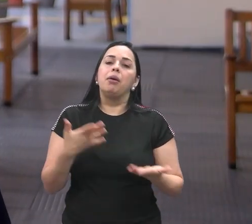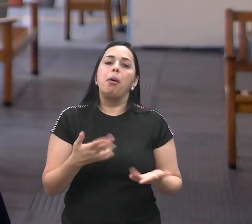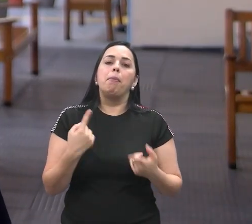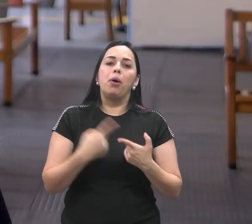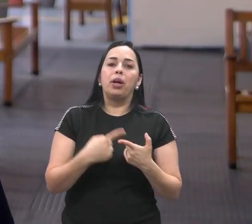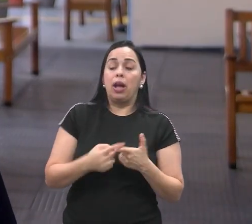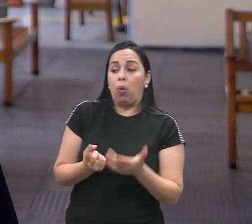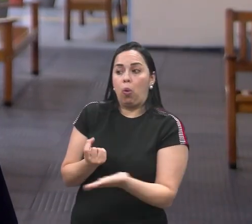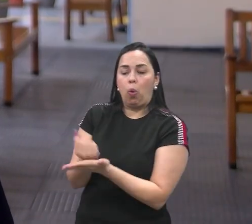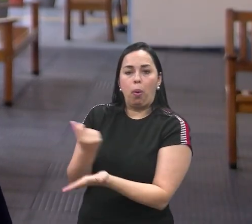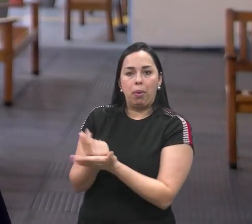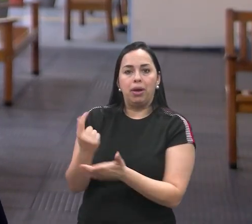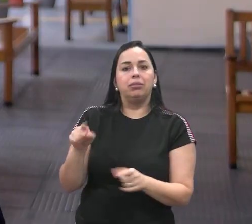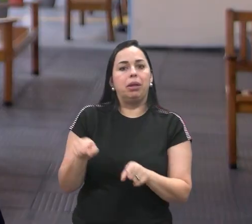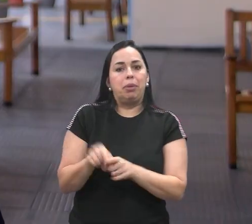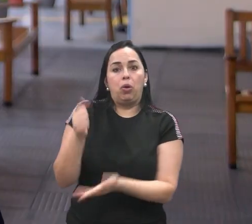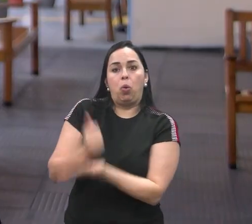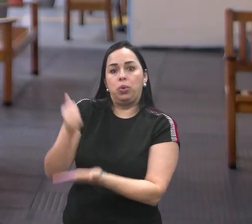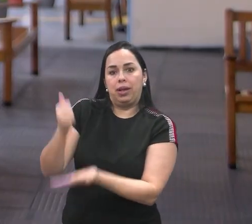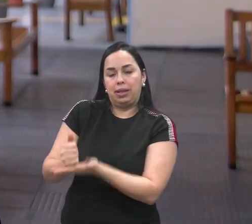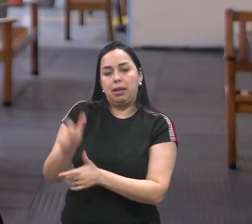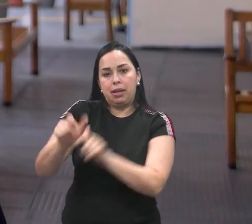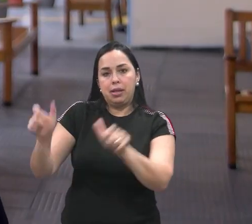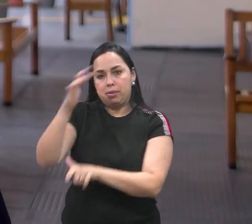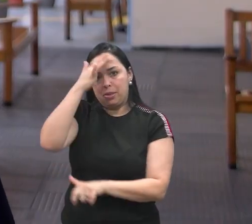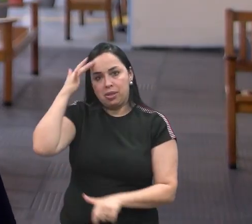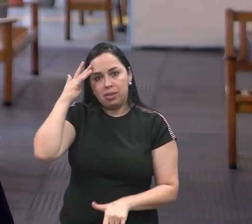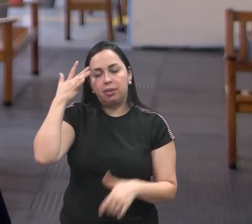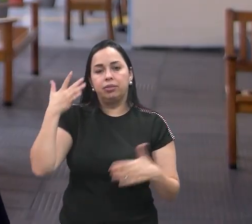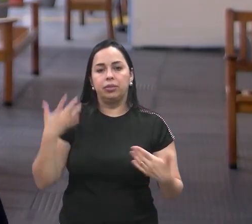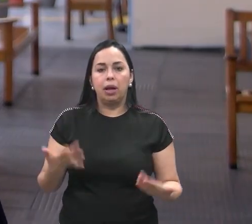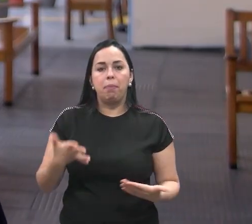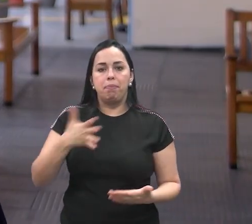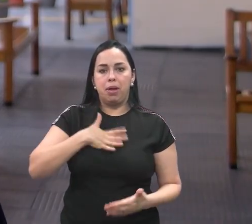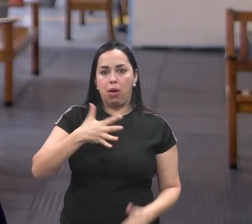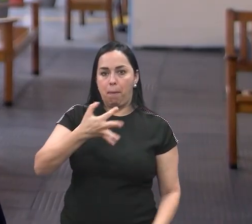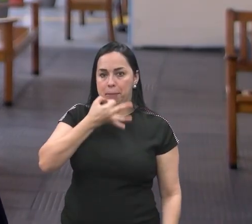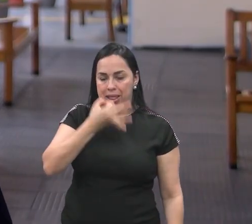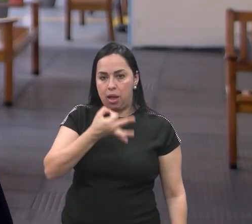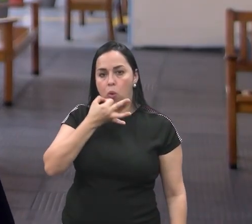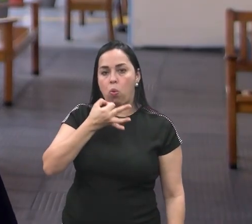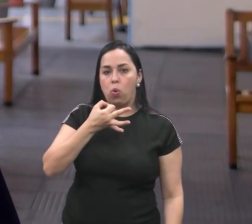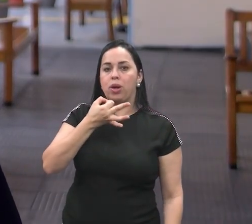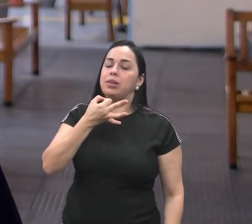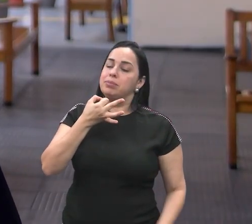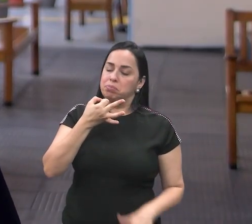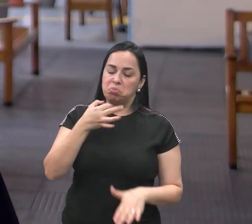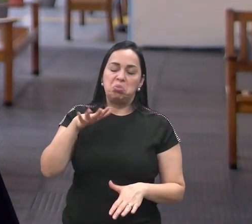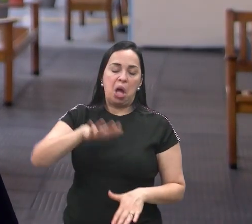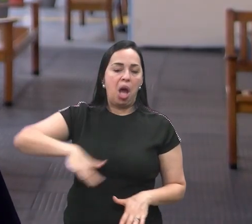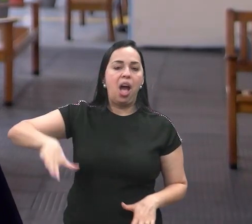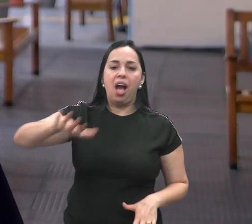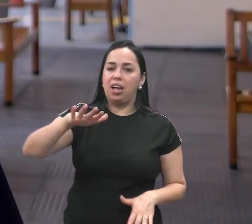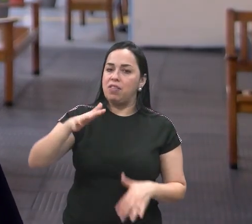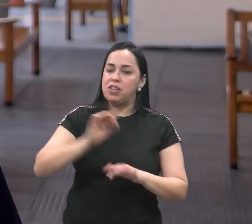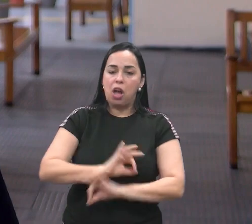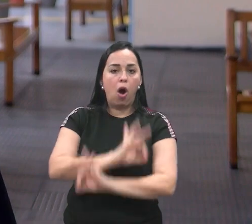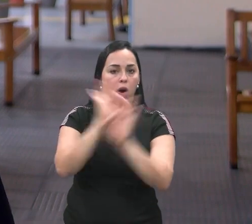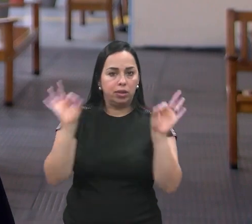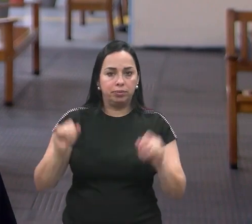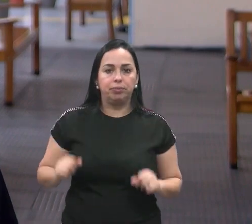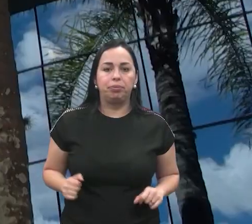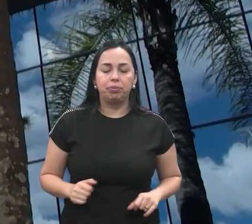do atendimento da Embraer e também da contratação de pessoal. Isso, do ponto de vista da região metropolitana, é